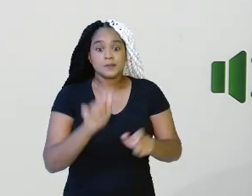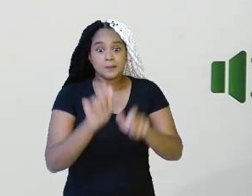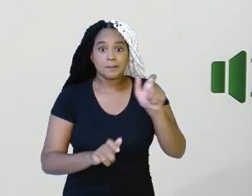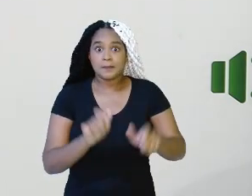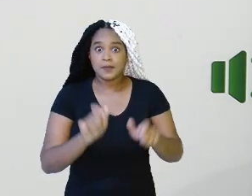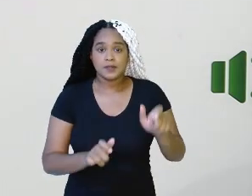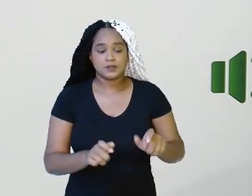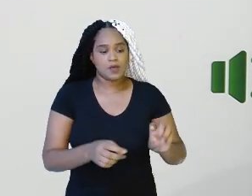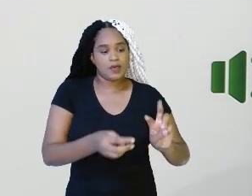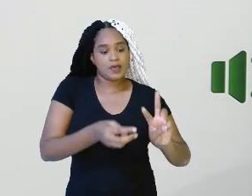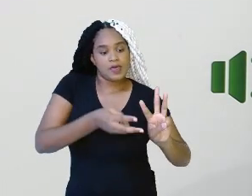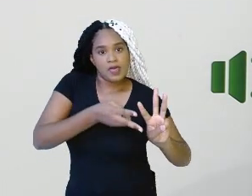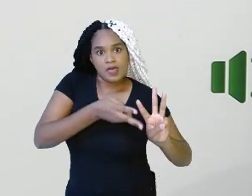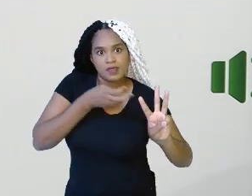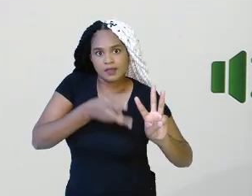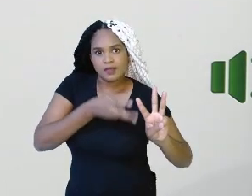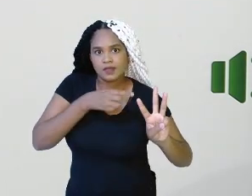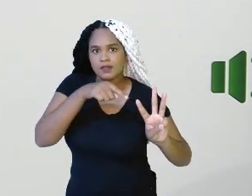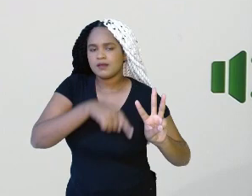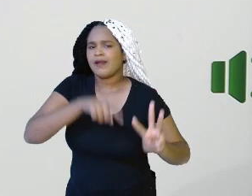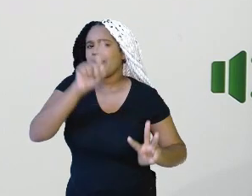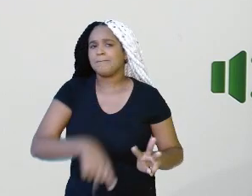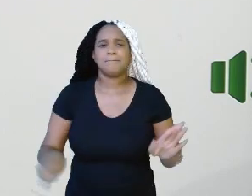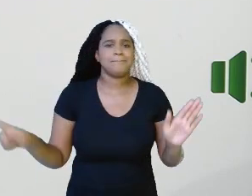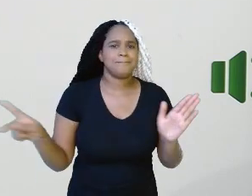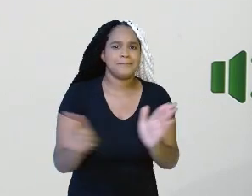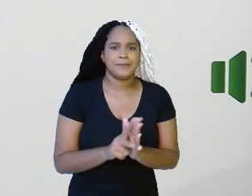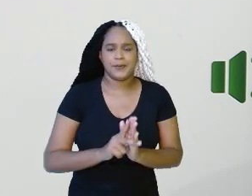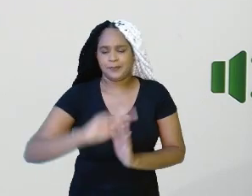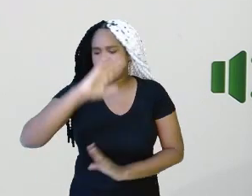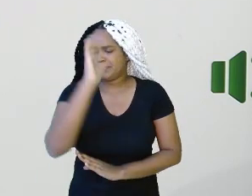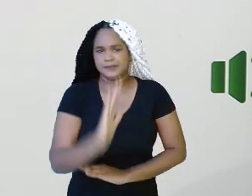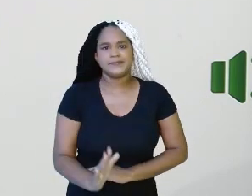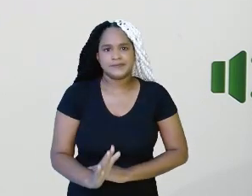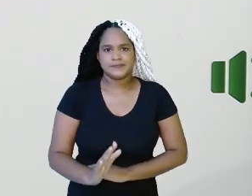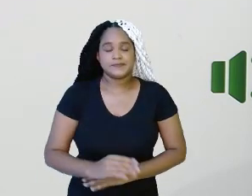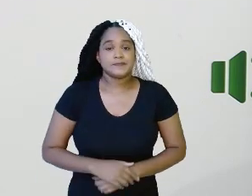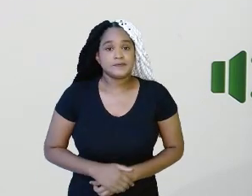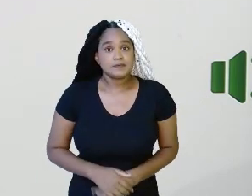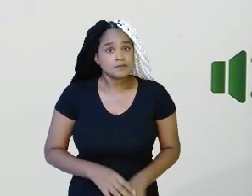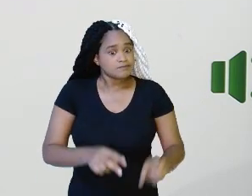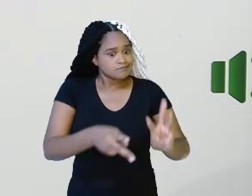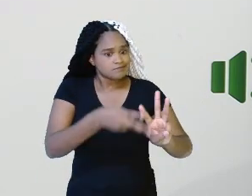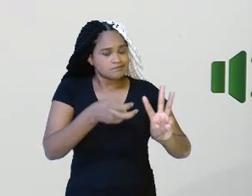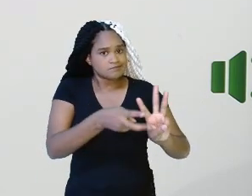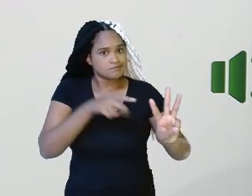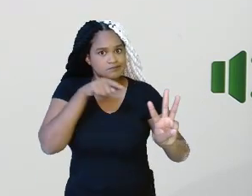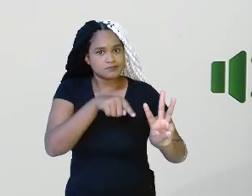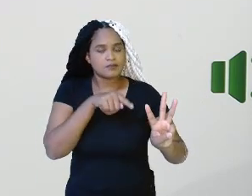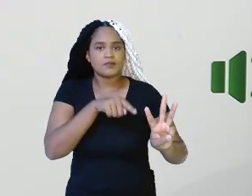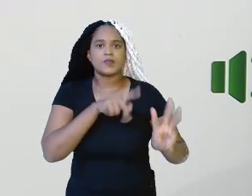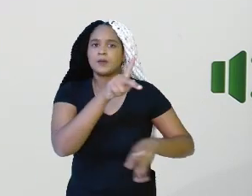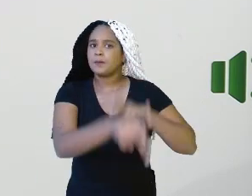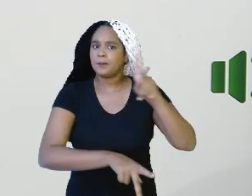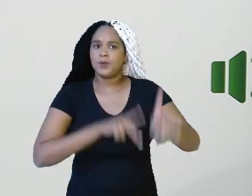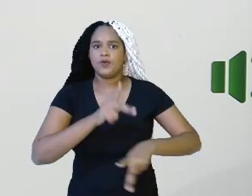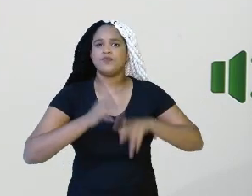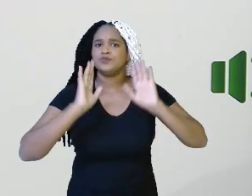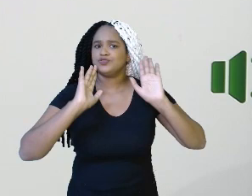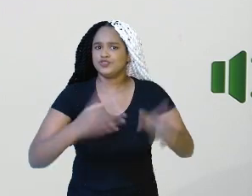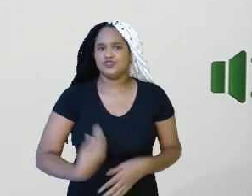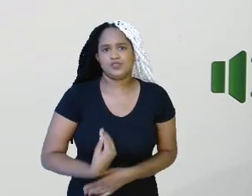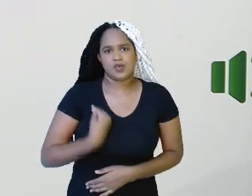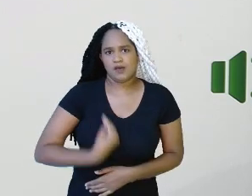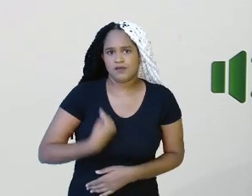que são literalmente nativos brasileiros. Eles que já estavam aqui antes da